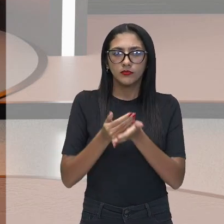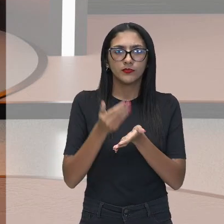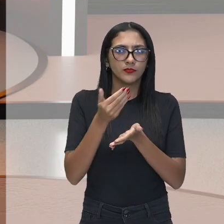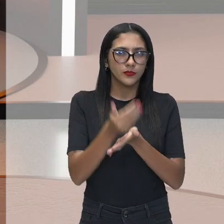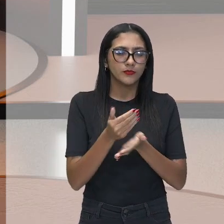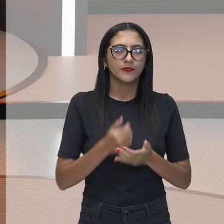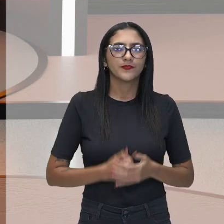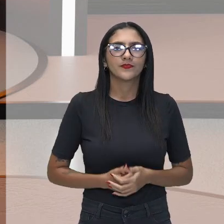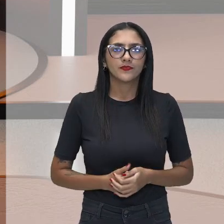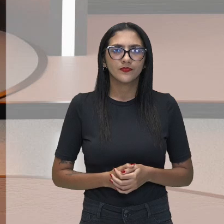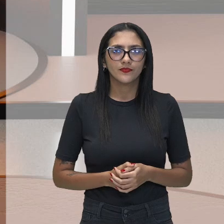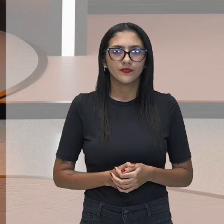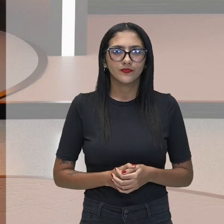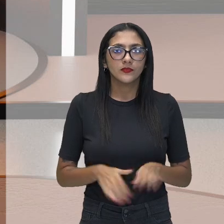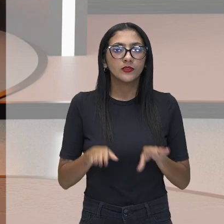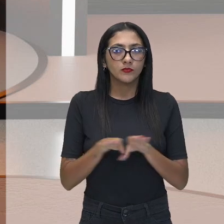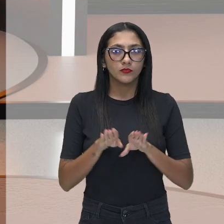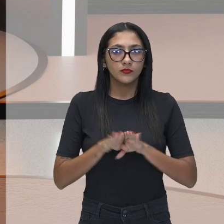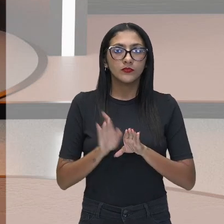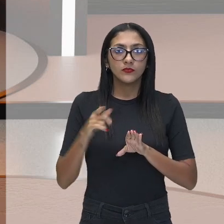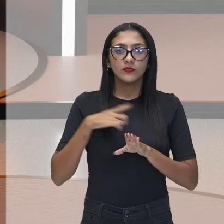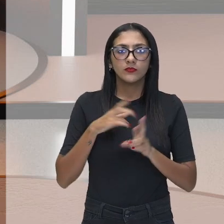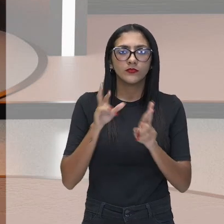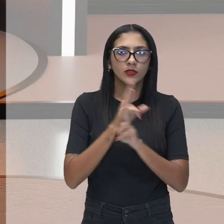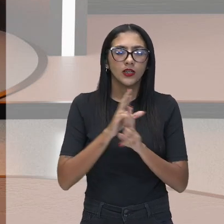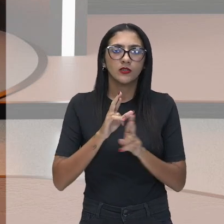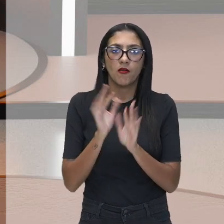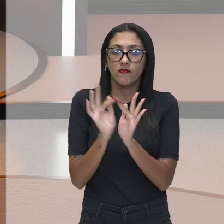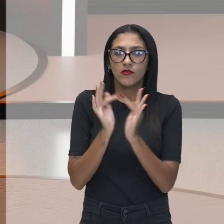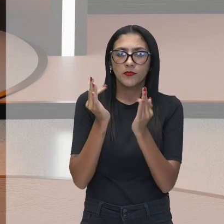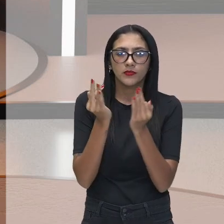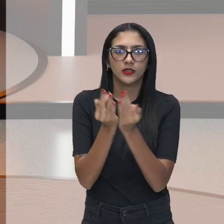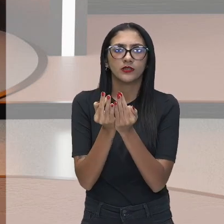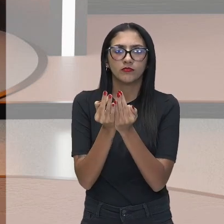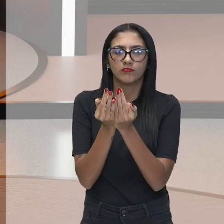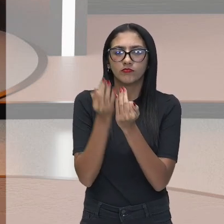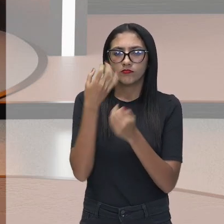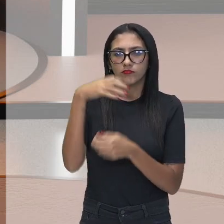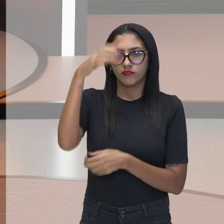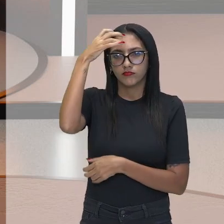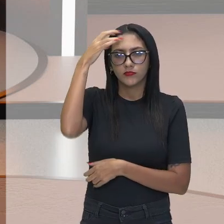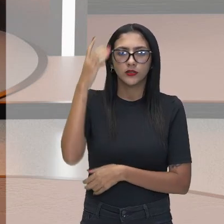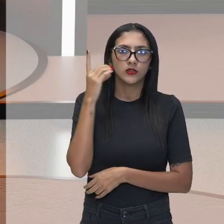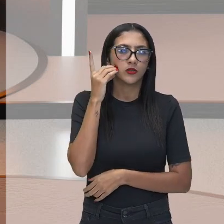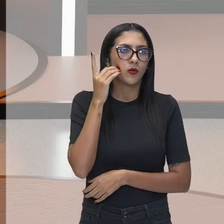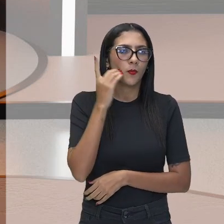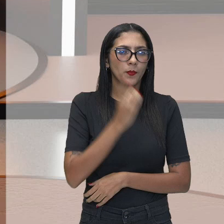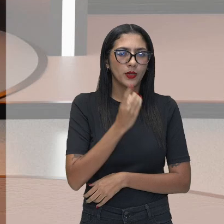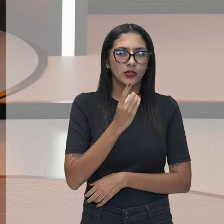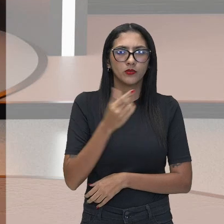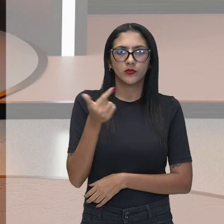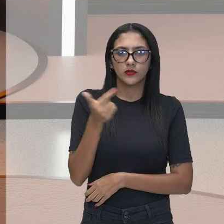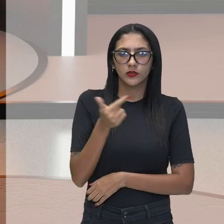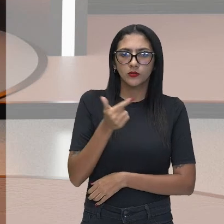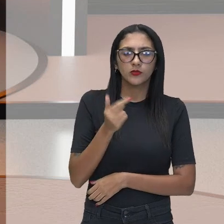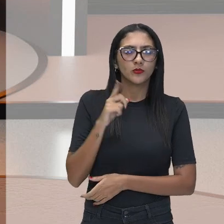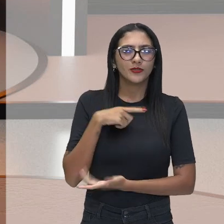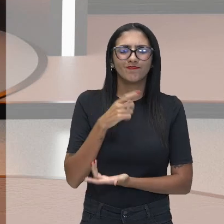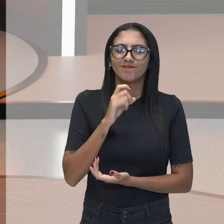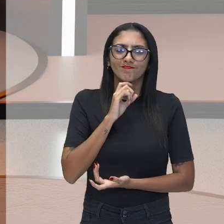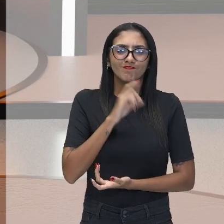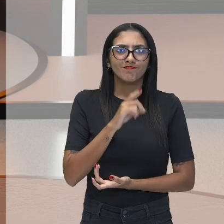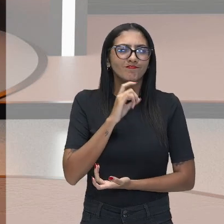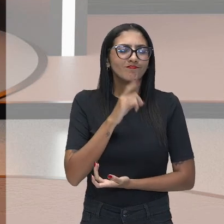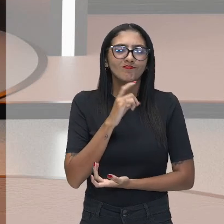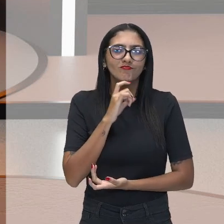governo monárquico, ou seja, a família imperial, Dom Pedro II, não tinha como satisfazer todas essas